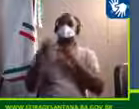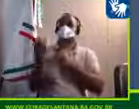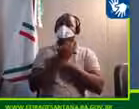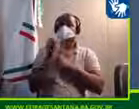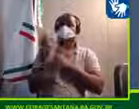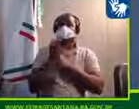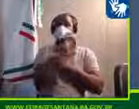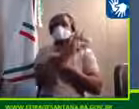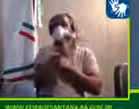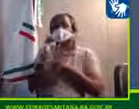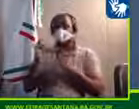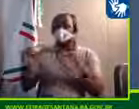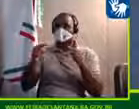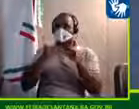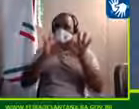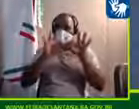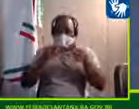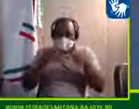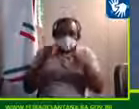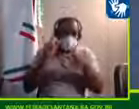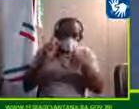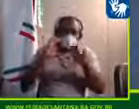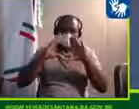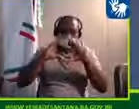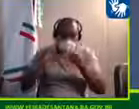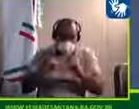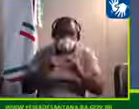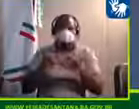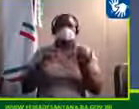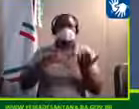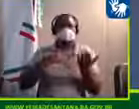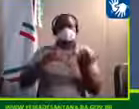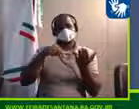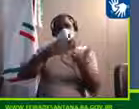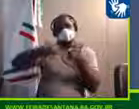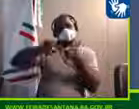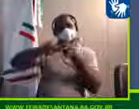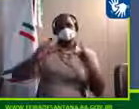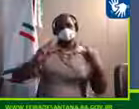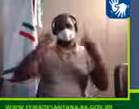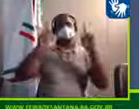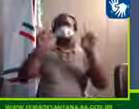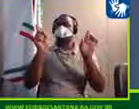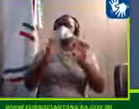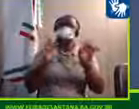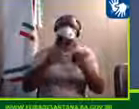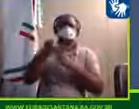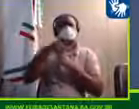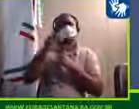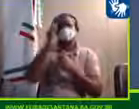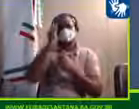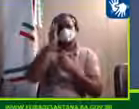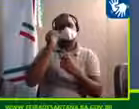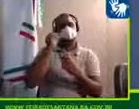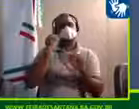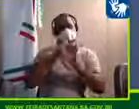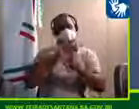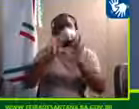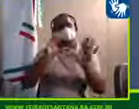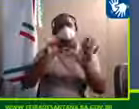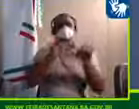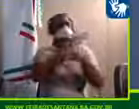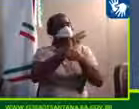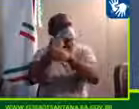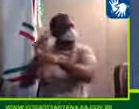principalmente no período final da noite. Não tivemos problemas maiores, na minha maneira de entender. A nossa fiscalização